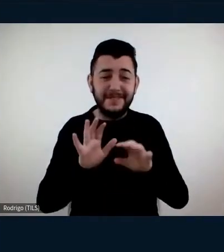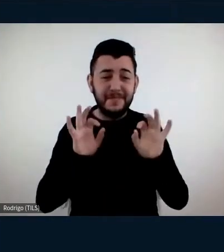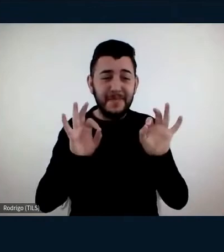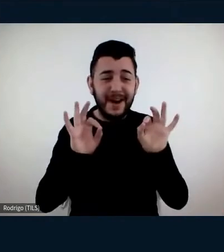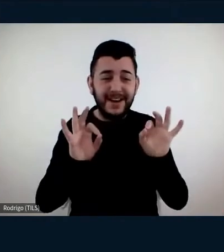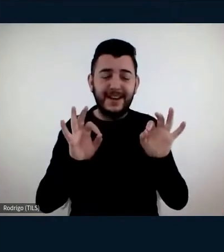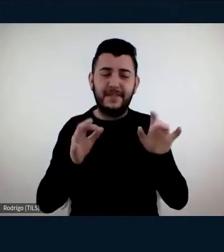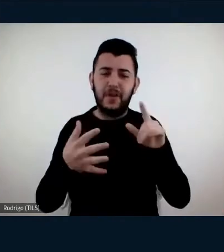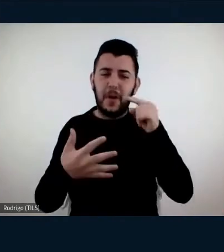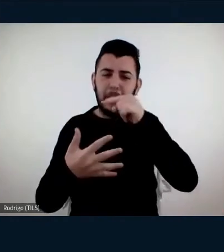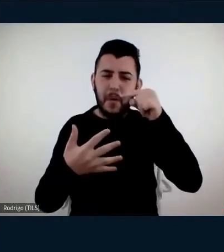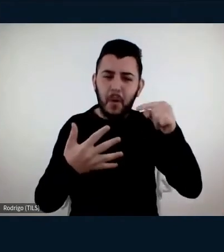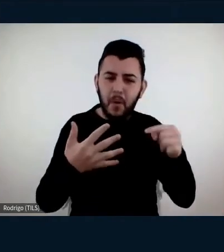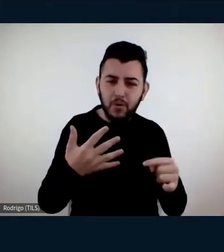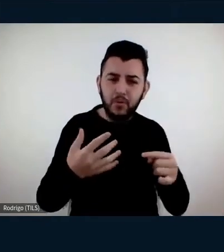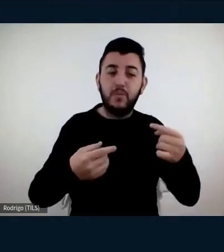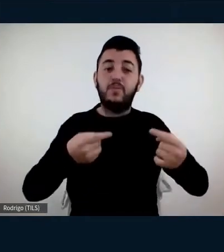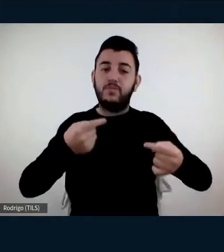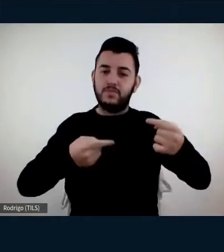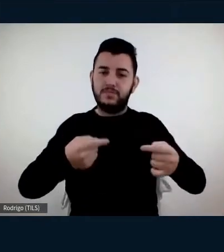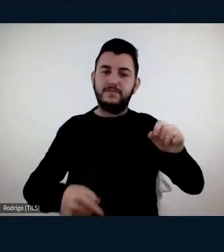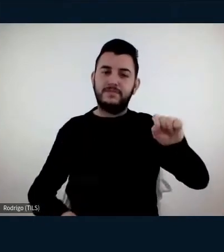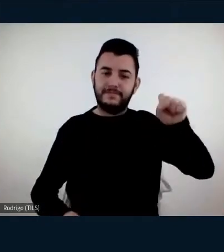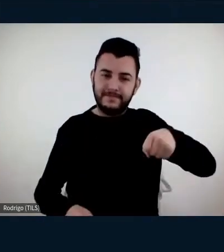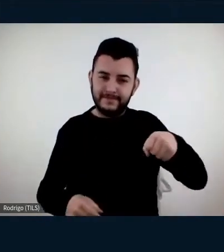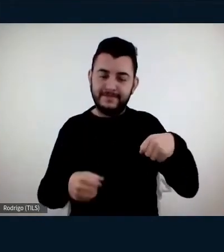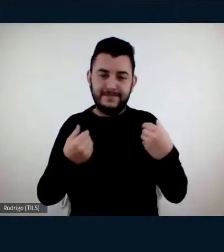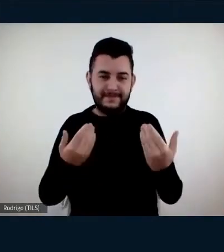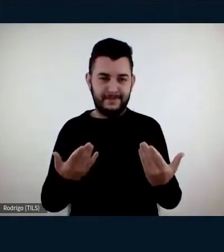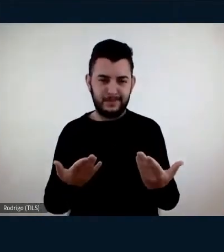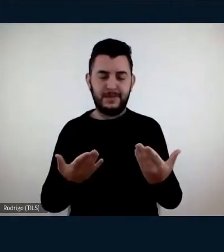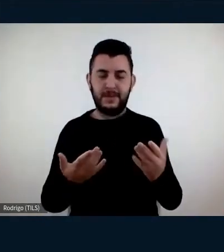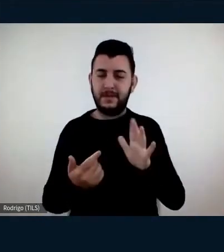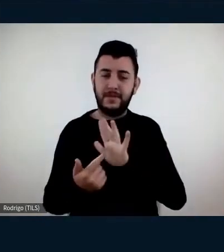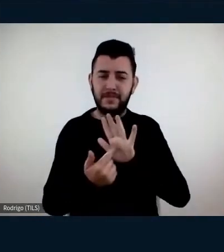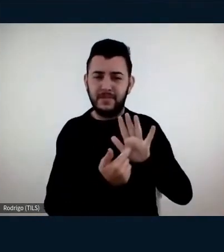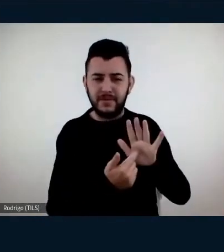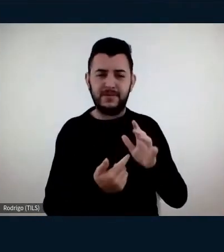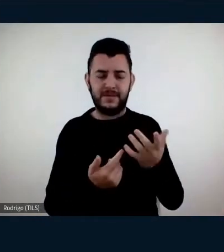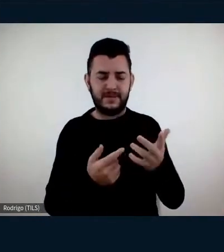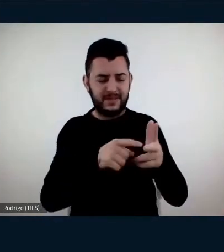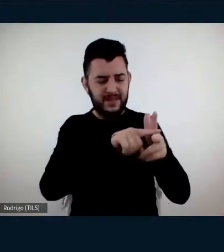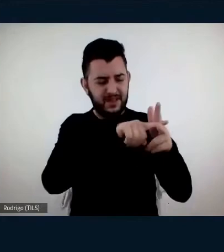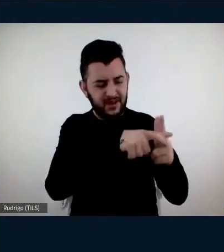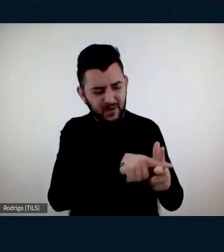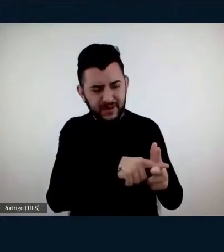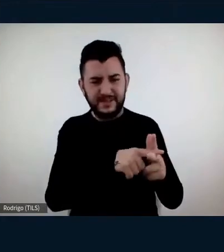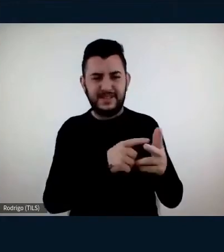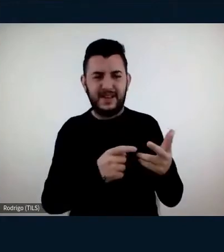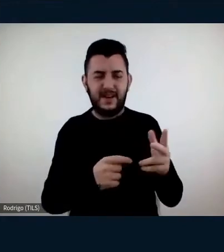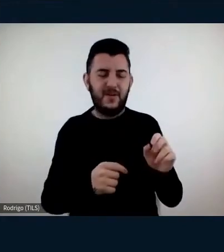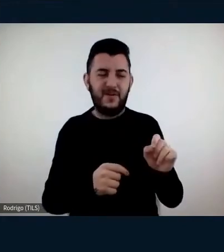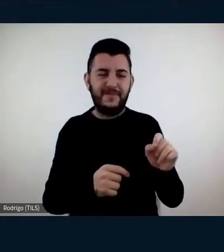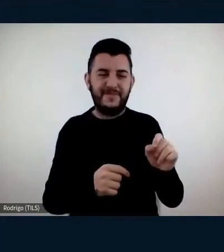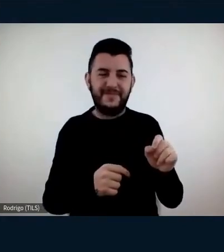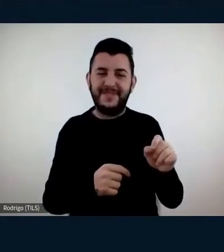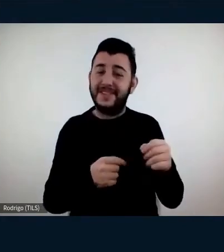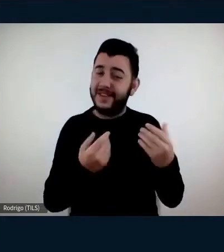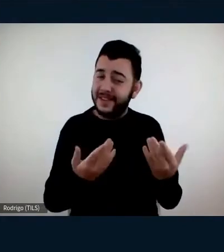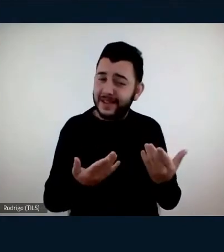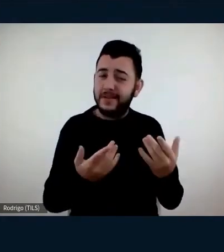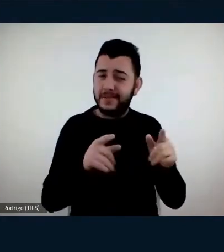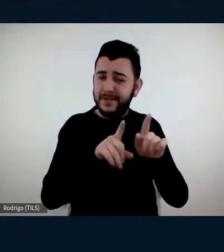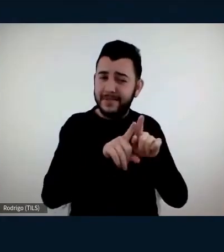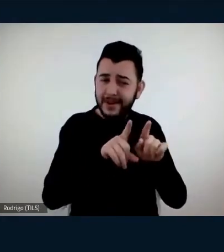para discussão, mas fazendo essas pequenas correções de forma, talvez aprofundando um